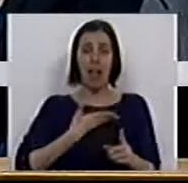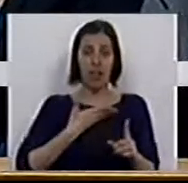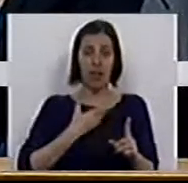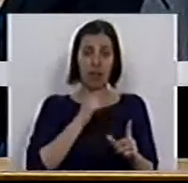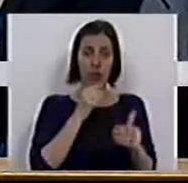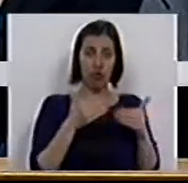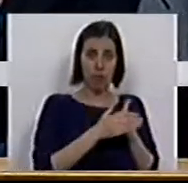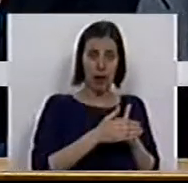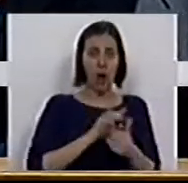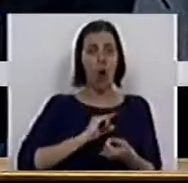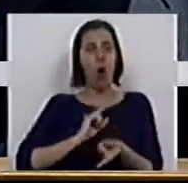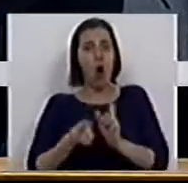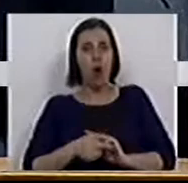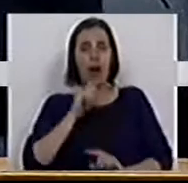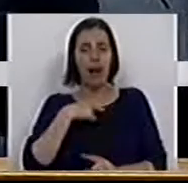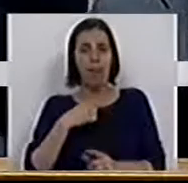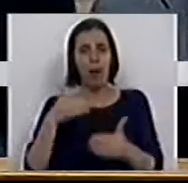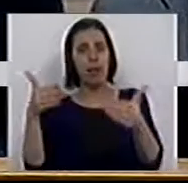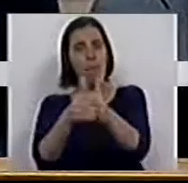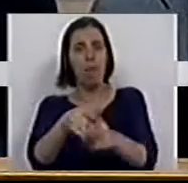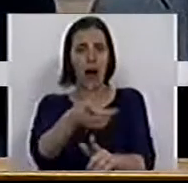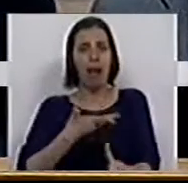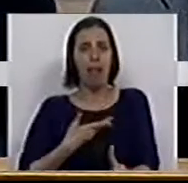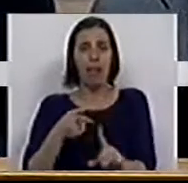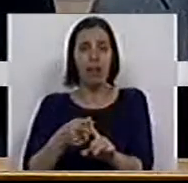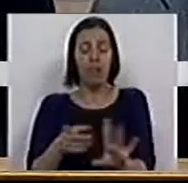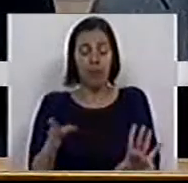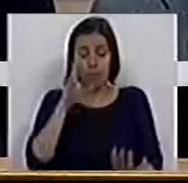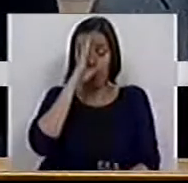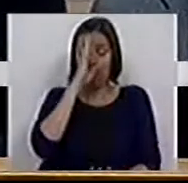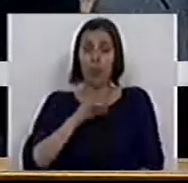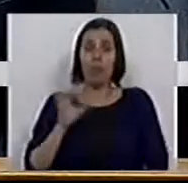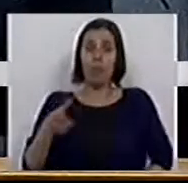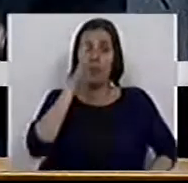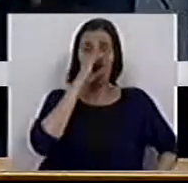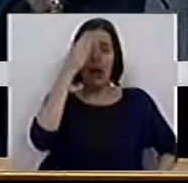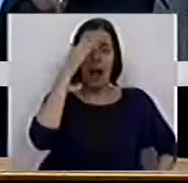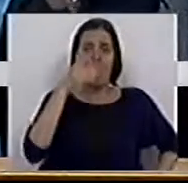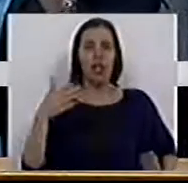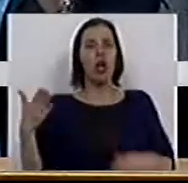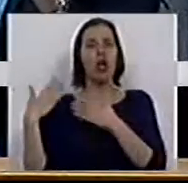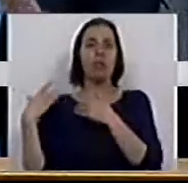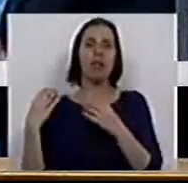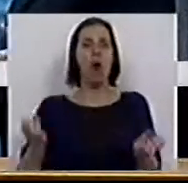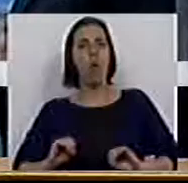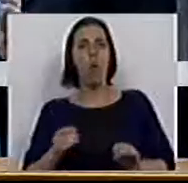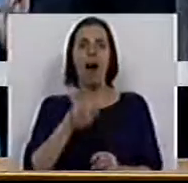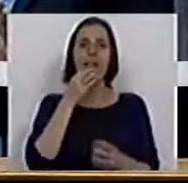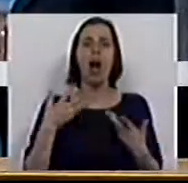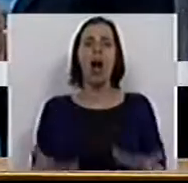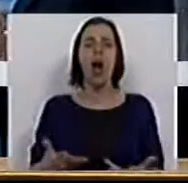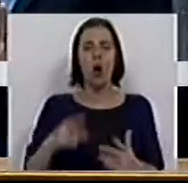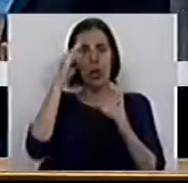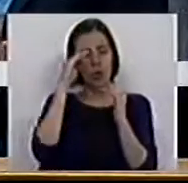ou seremos nós capazes de matar a dívida. Bem sei que o Sr. Primeiro-Ministro considera irresponsável falar agora